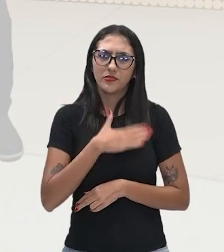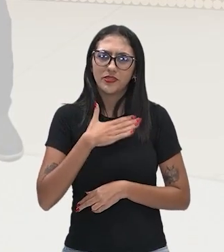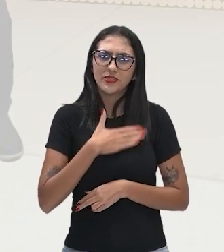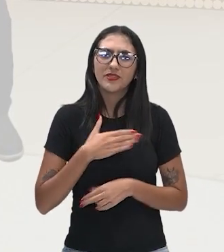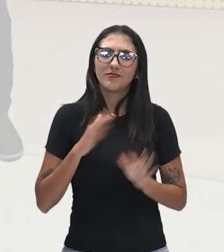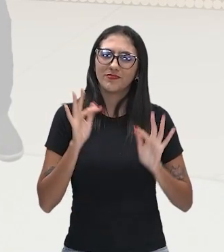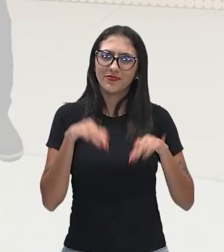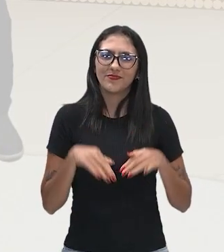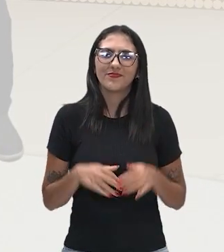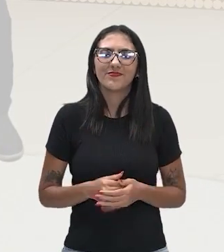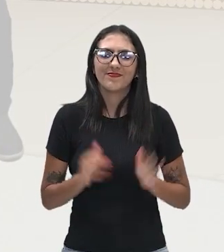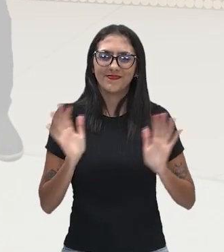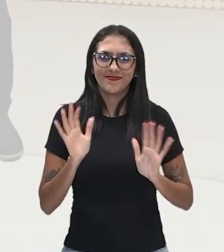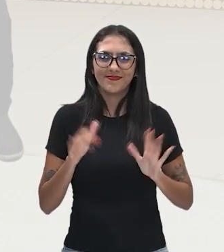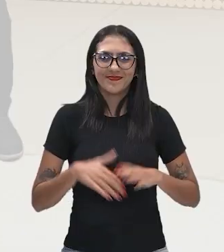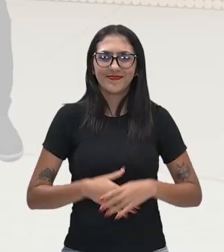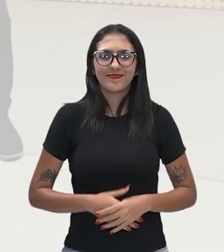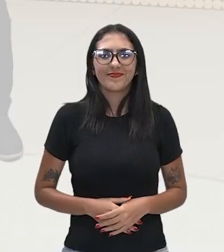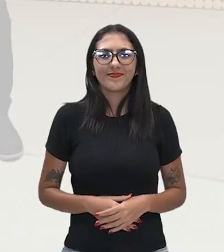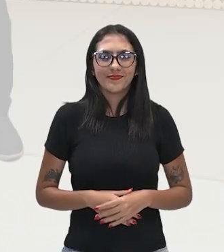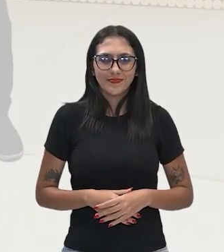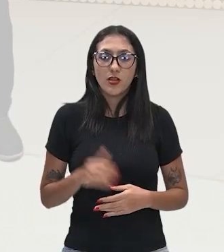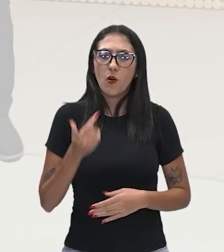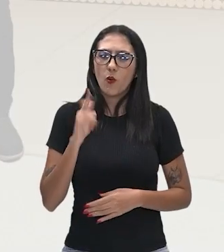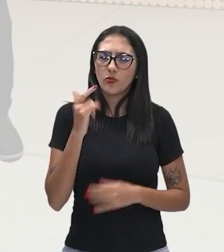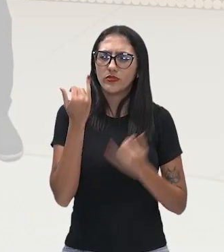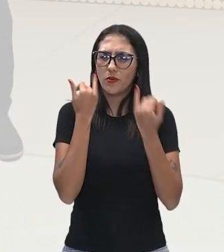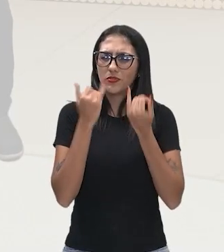vou ficando por aqui e até a próxima com outra